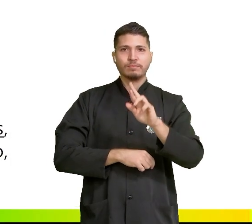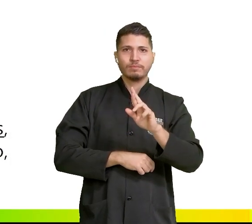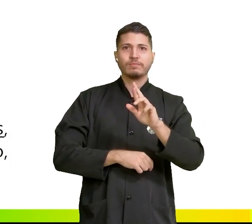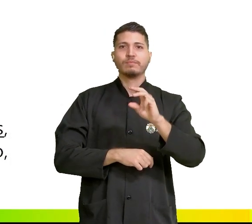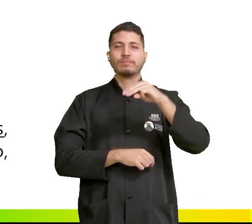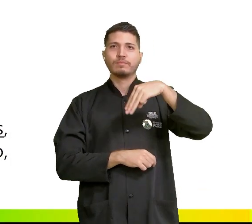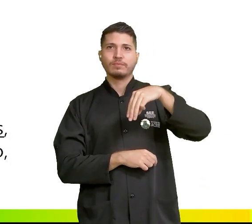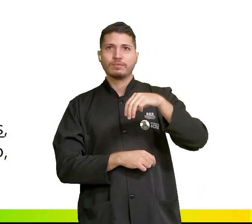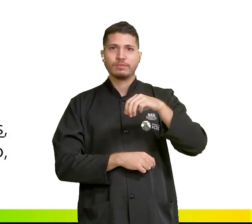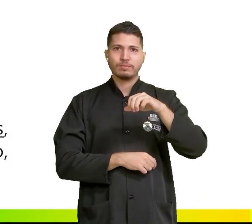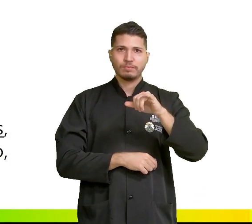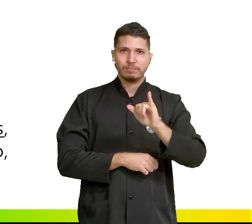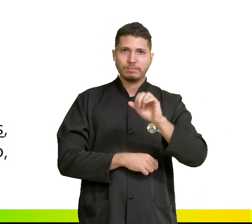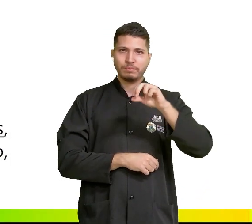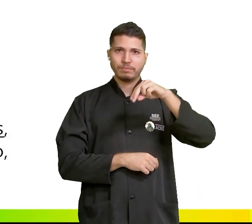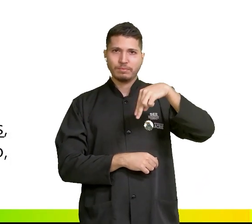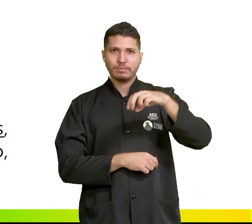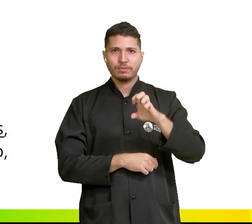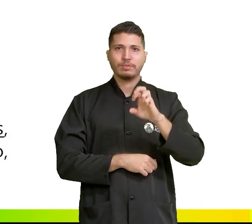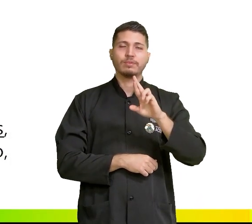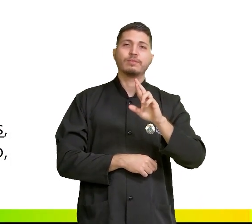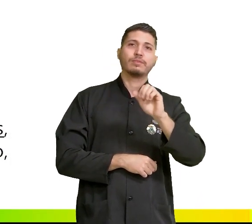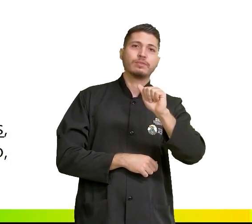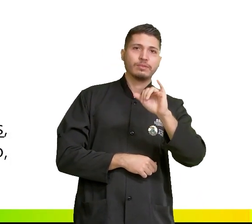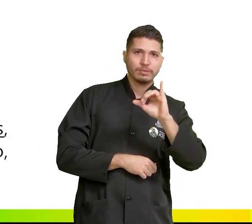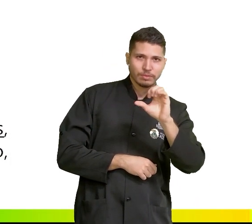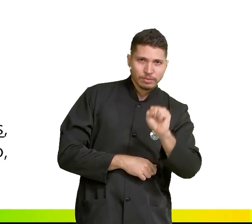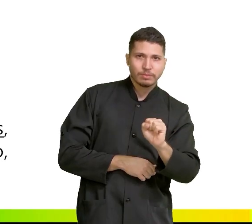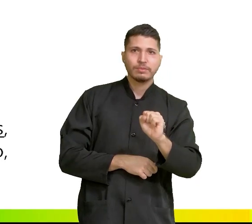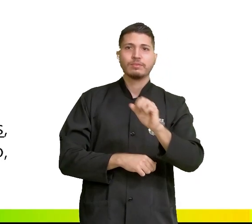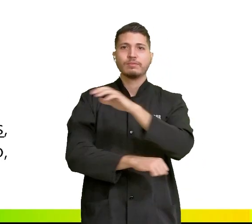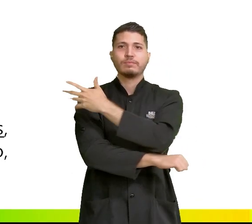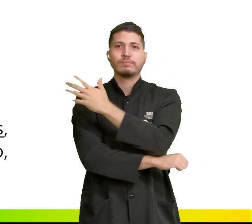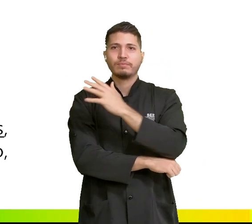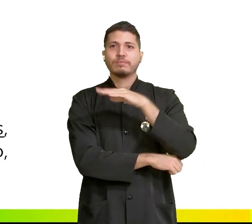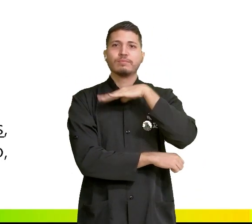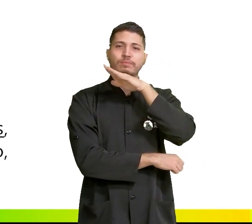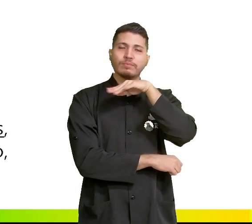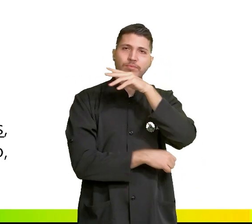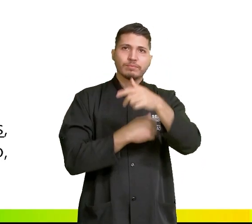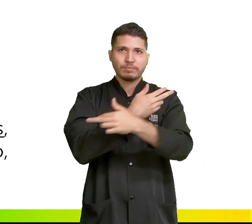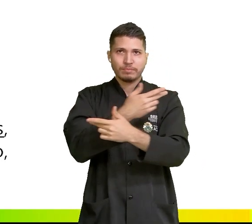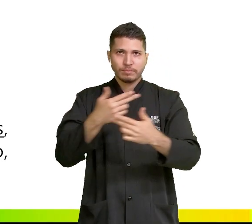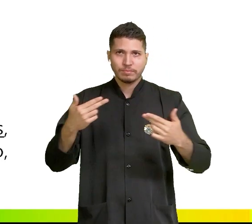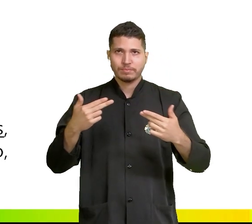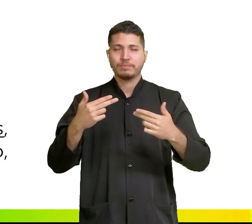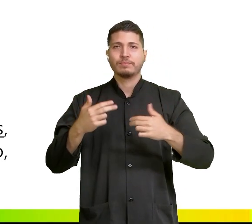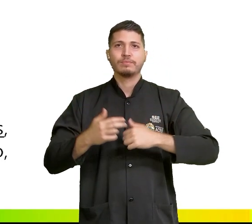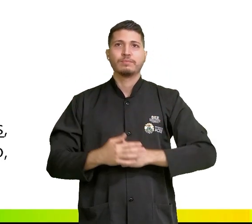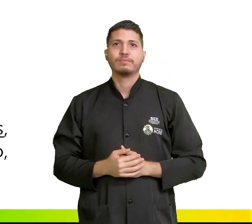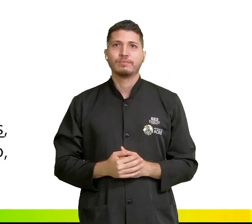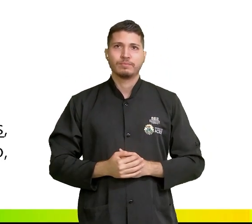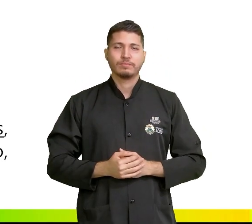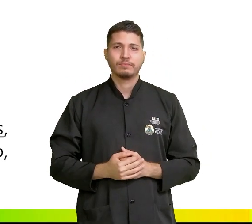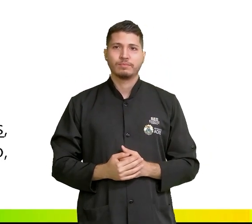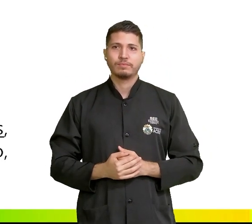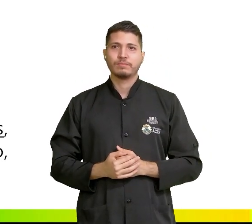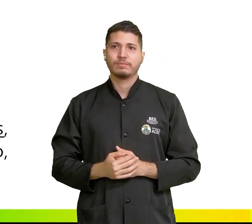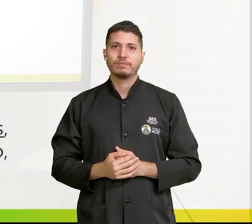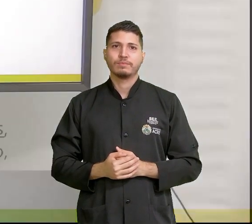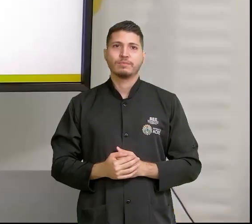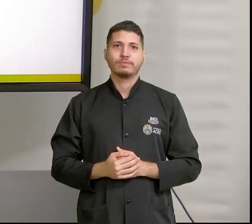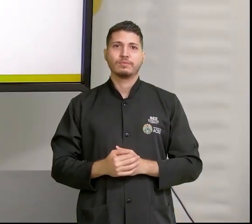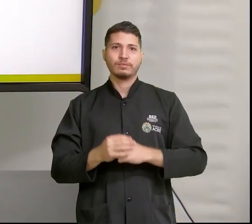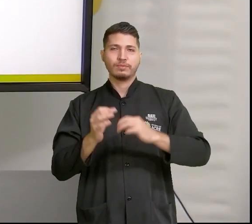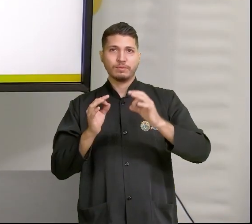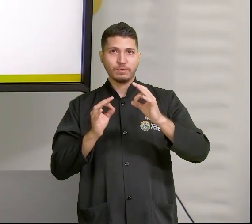minerais, as florestas, animais, entre outros recursos, tá? E eu também trouxe eles dividido em